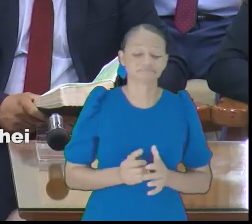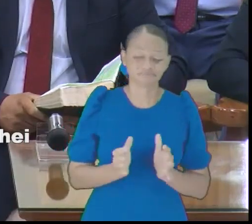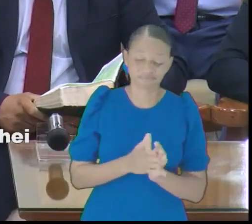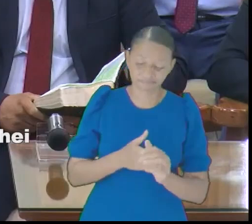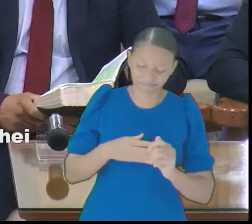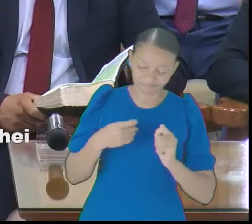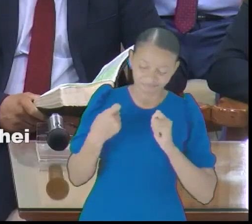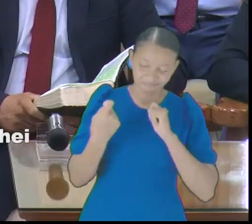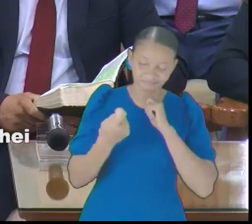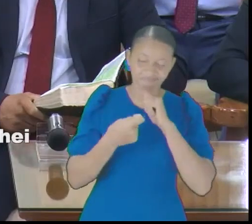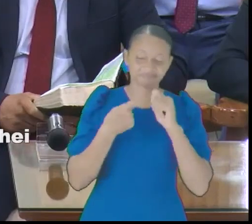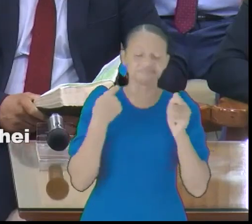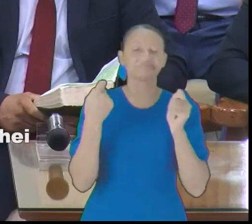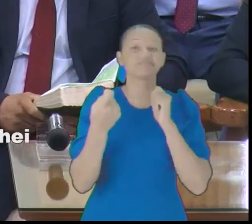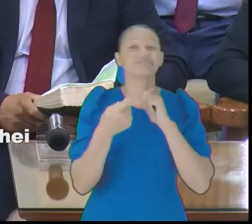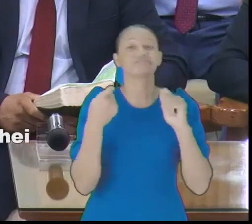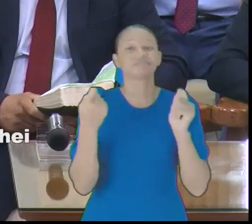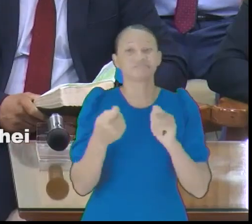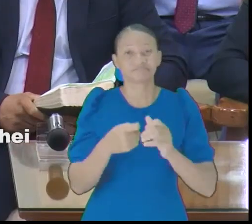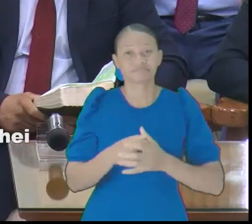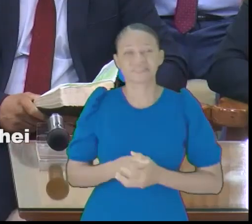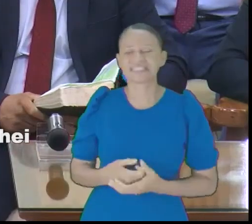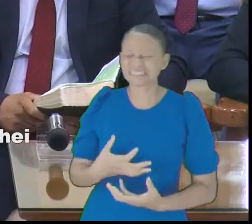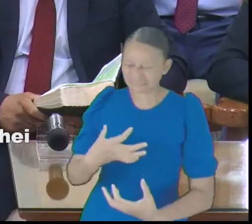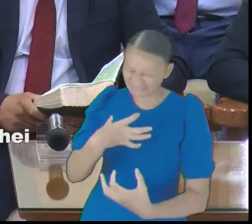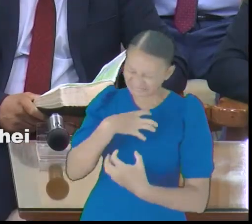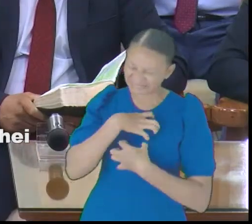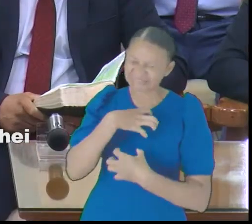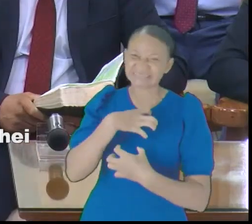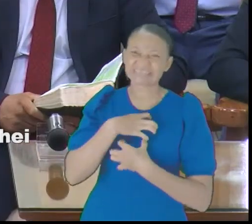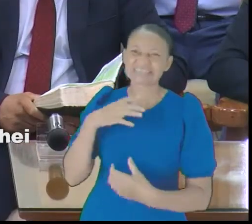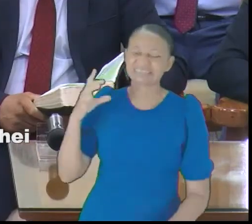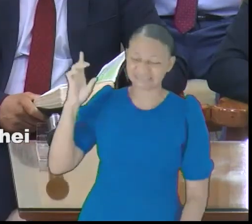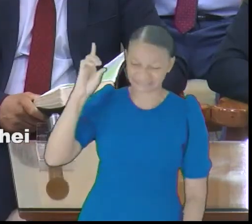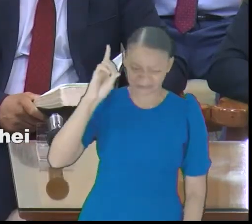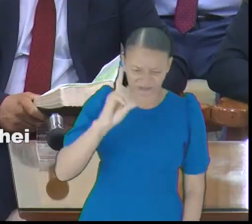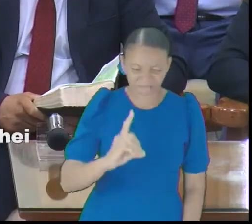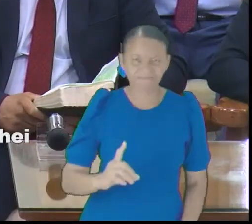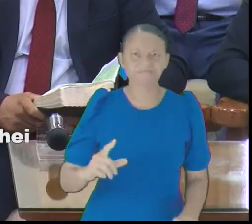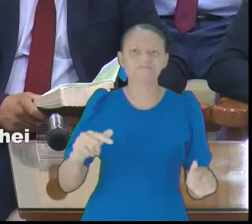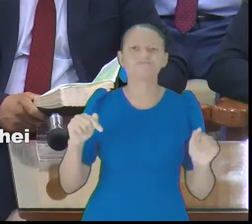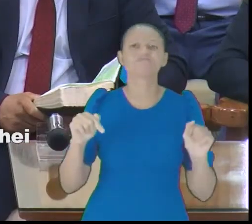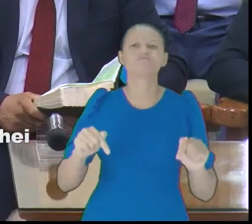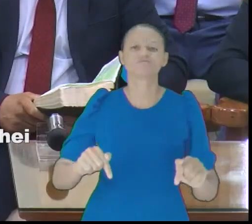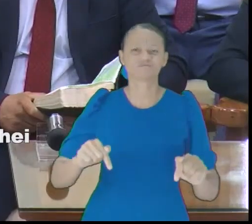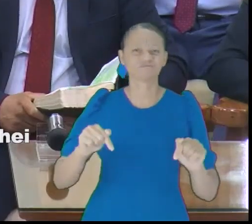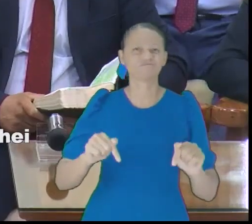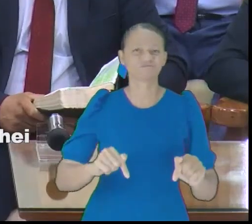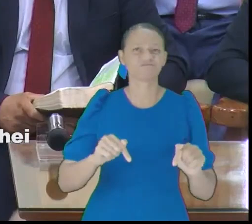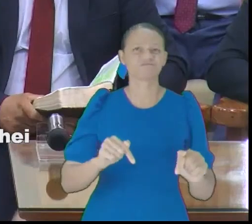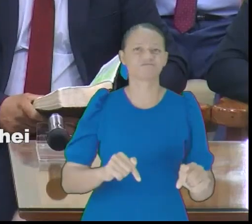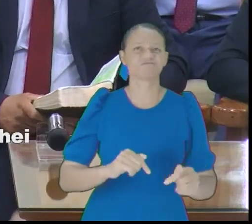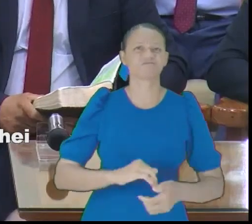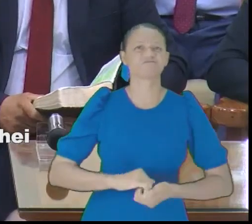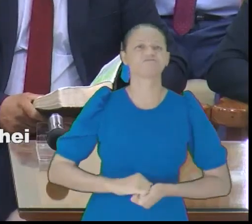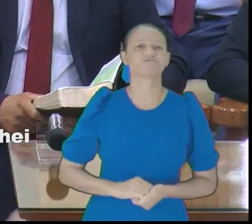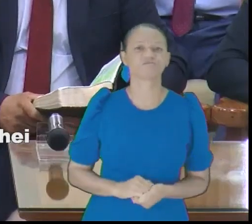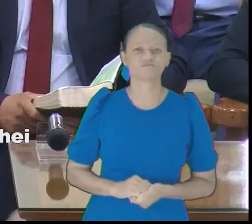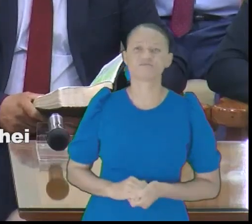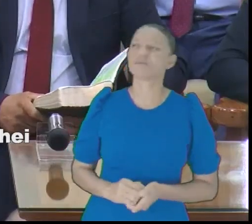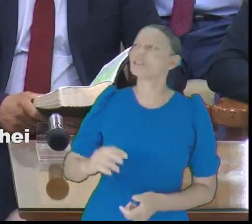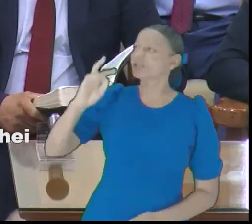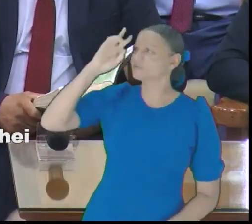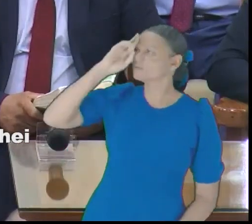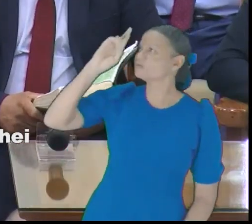Aleluia. Eu estou sentindo a presença de Deus neste lugar. O Senhor